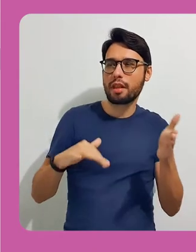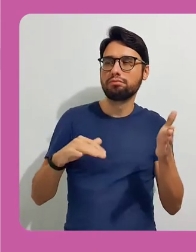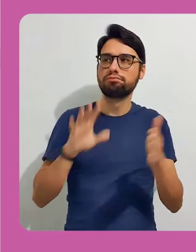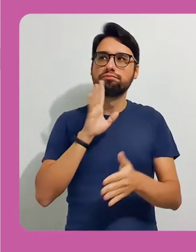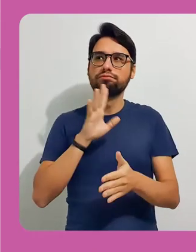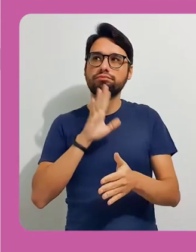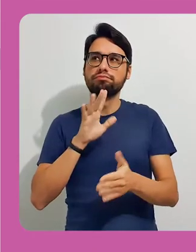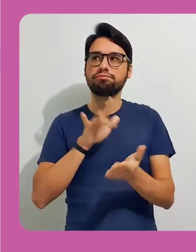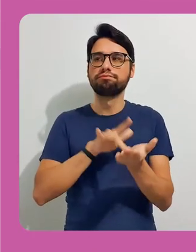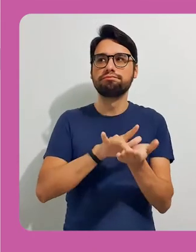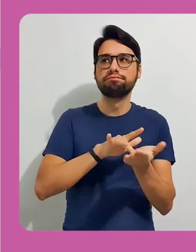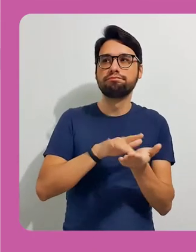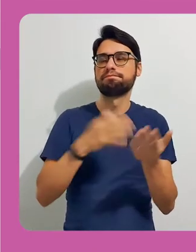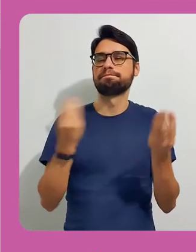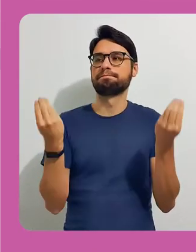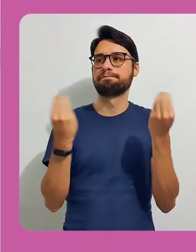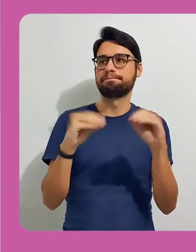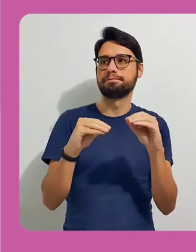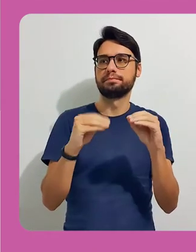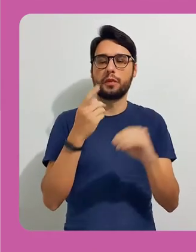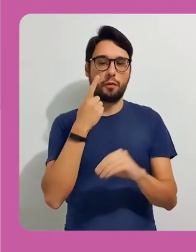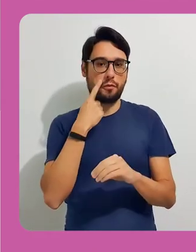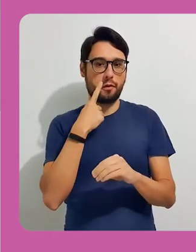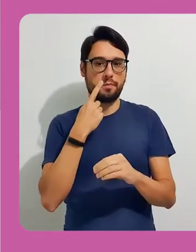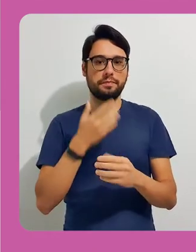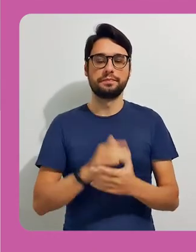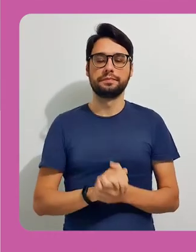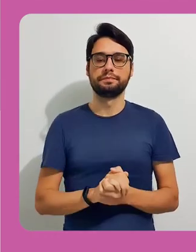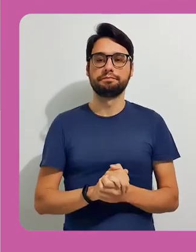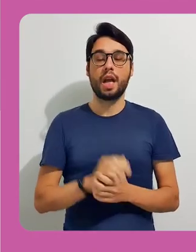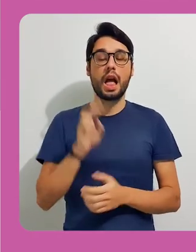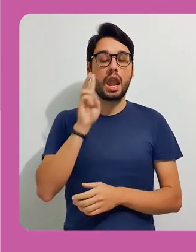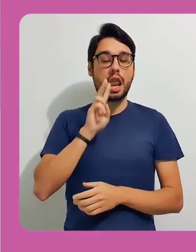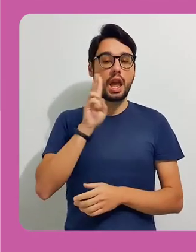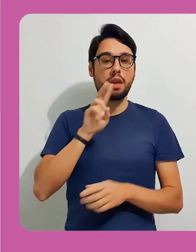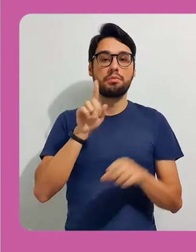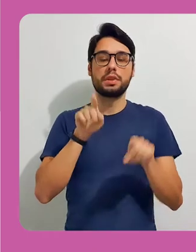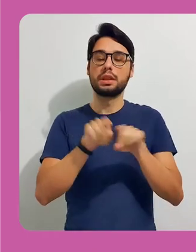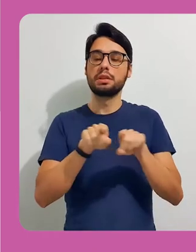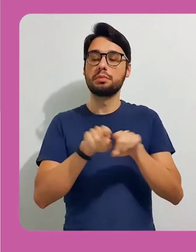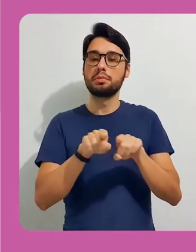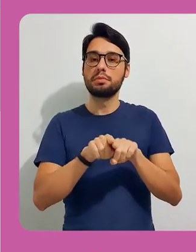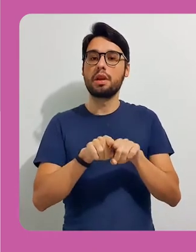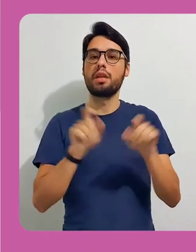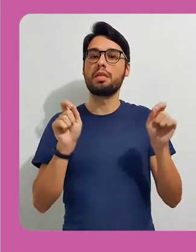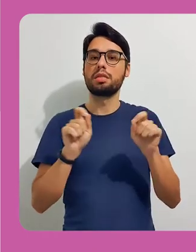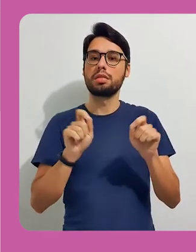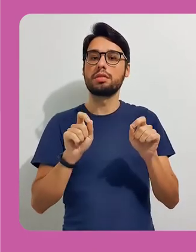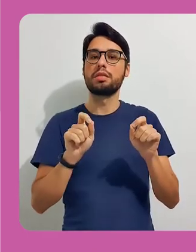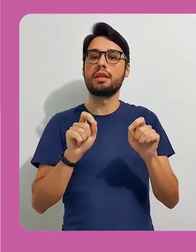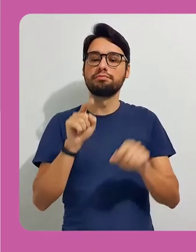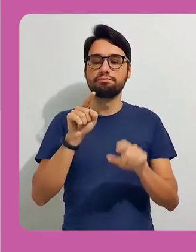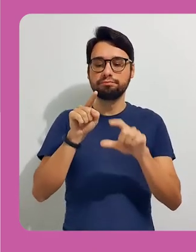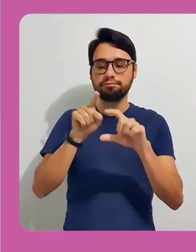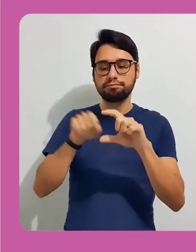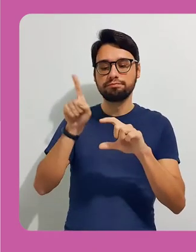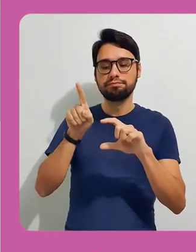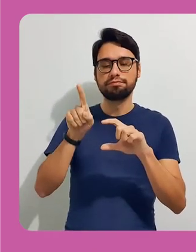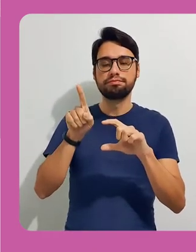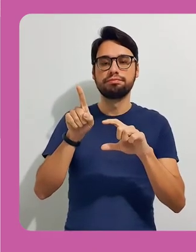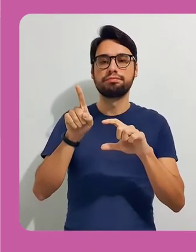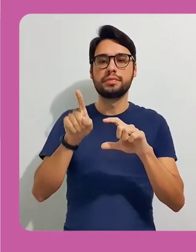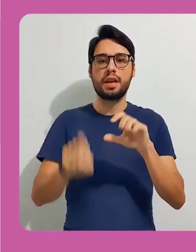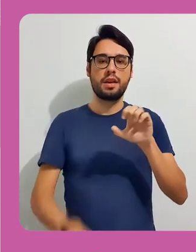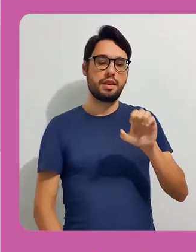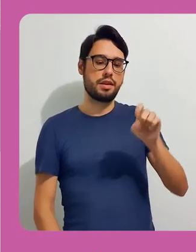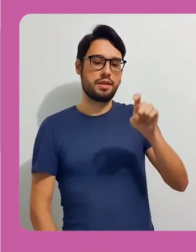da atividade só para aparecer aqui ó eu me lembrar que a gente pode sempre marcar aqui ó exibir a descrição